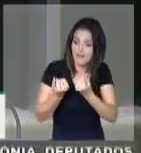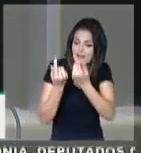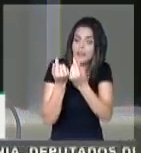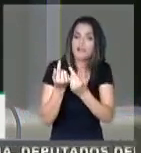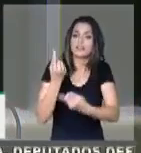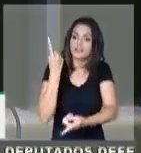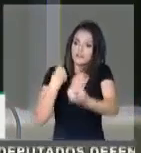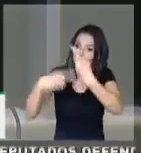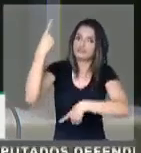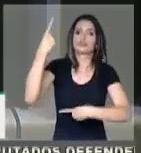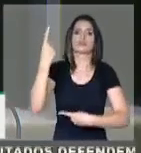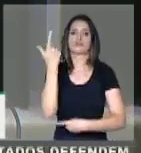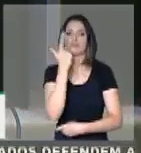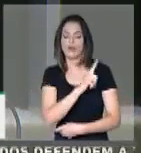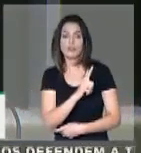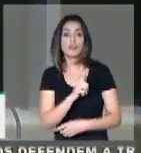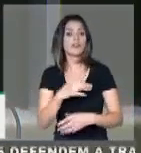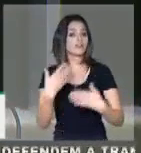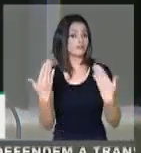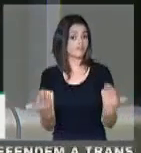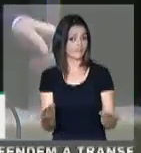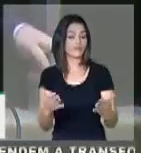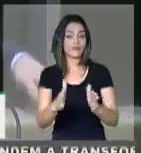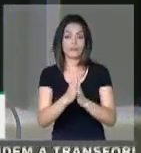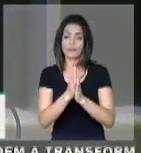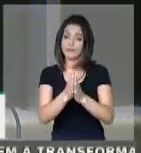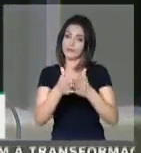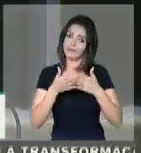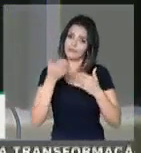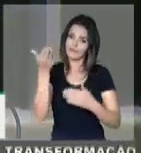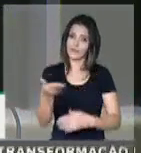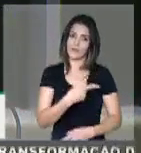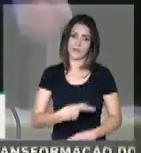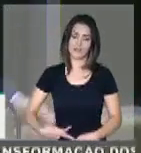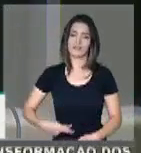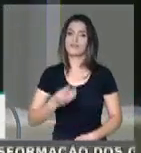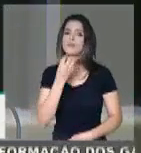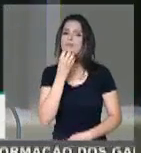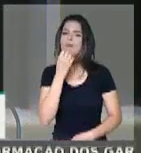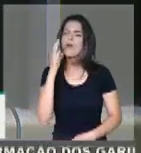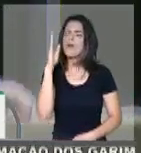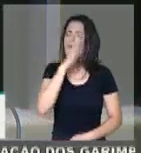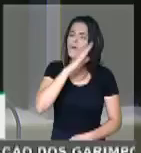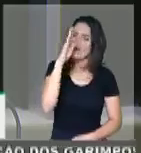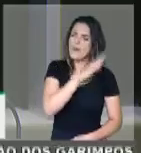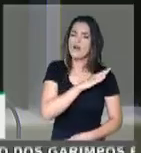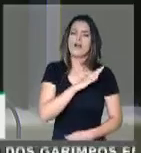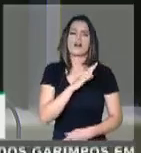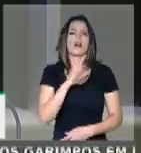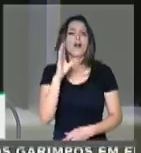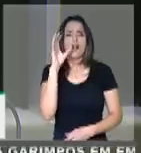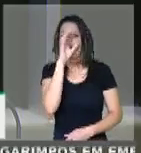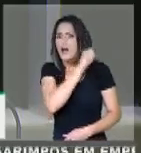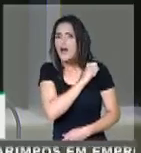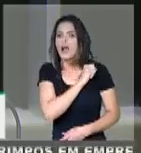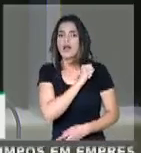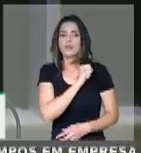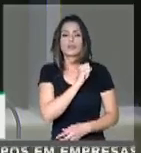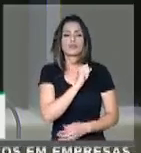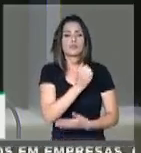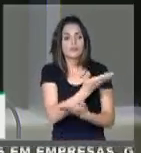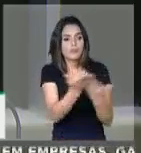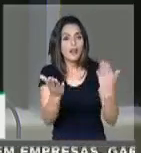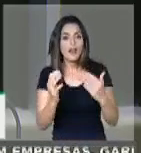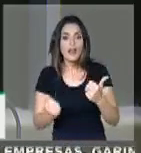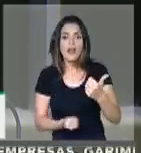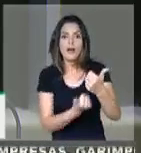se desenvolver. E é nesse sentido que eu vou pedir ao presidente da casa agilidade e celeridade, aos homens e